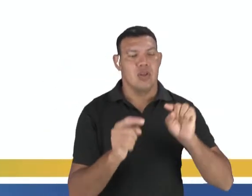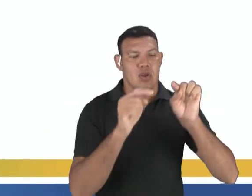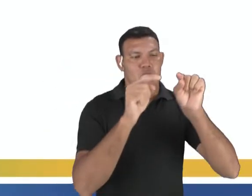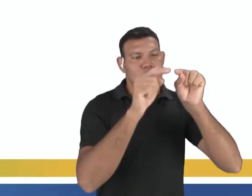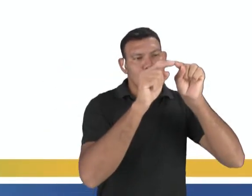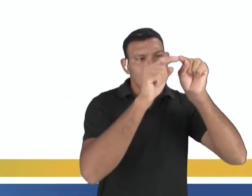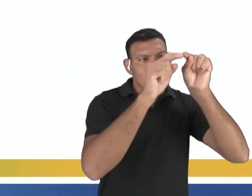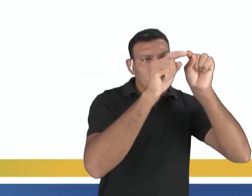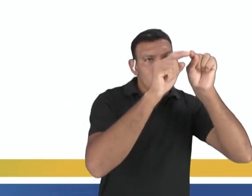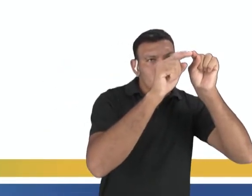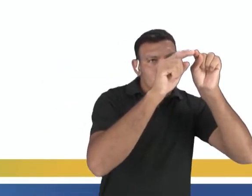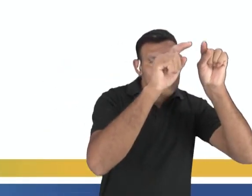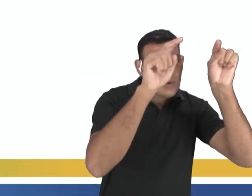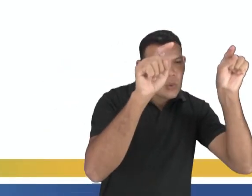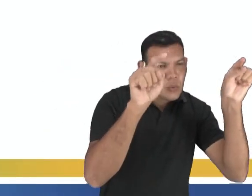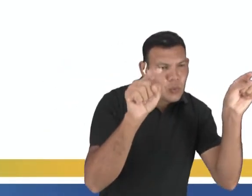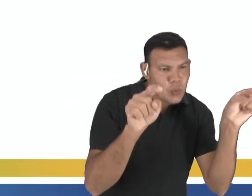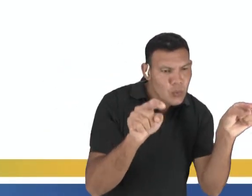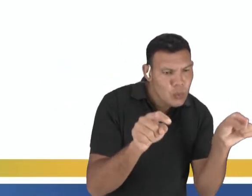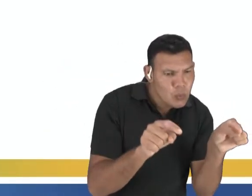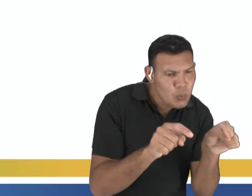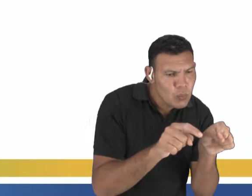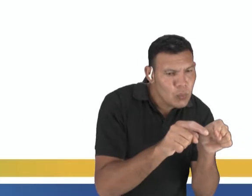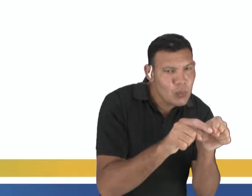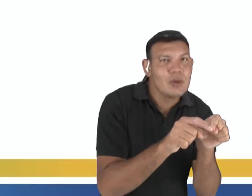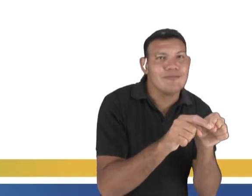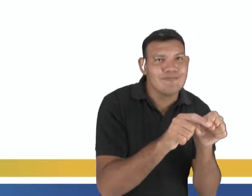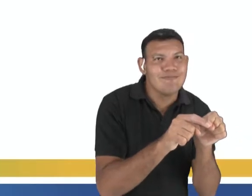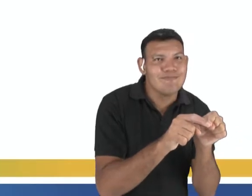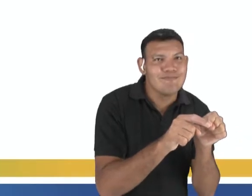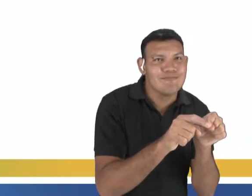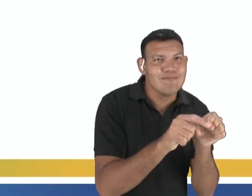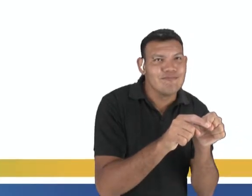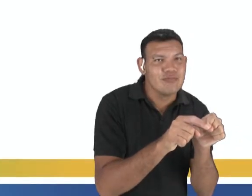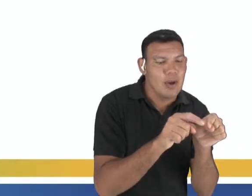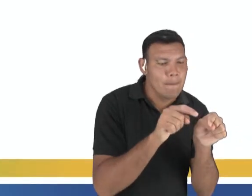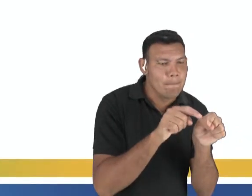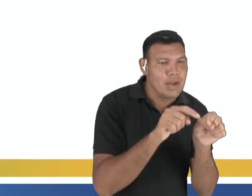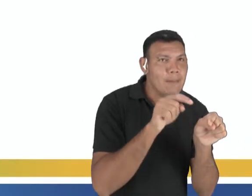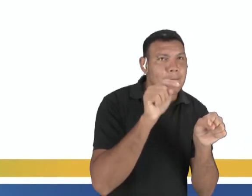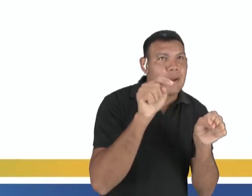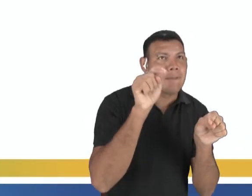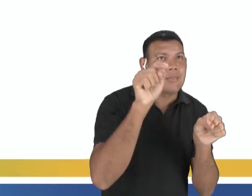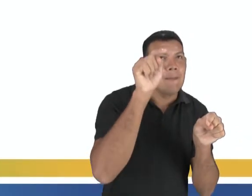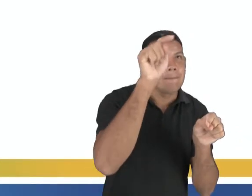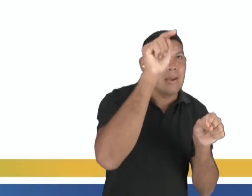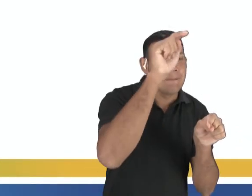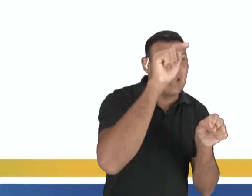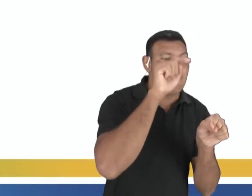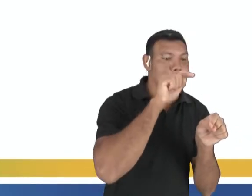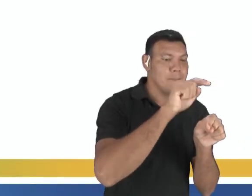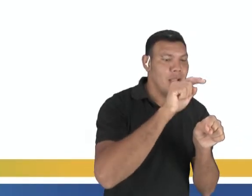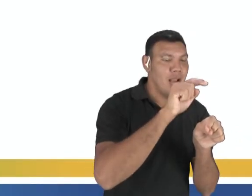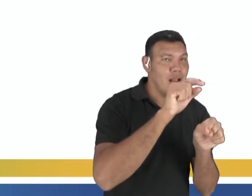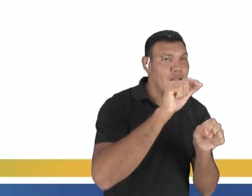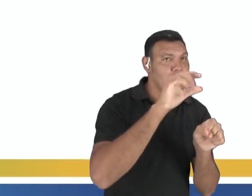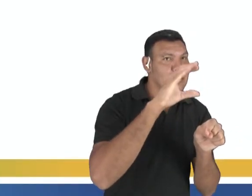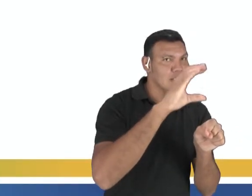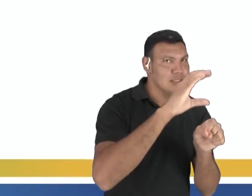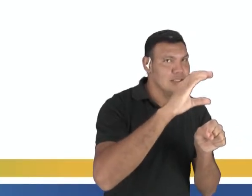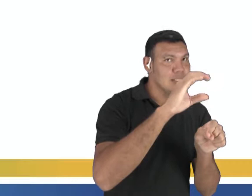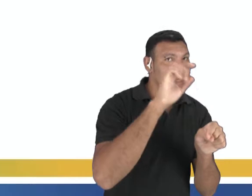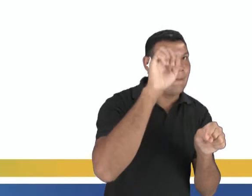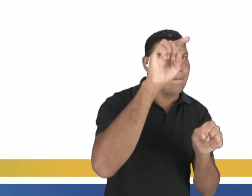esse contorno, tá? Formado por vários pontos, né? Tão próximos um do